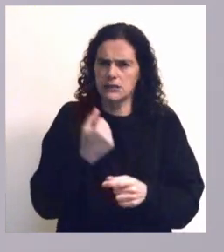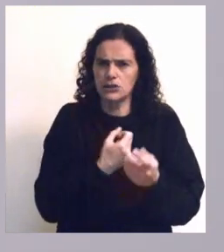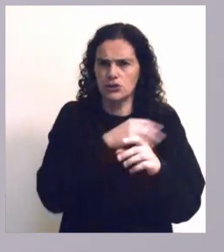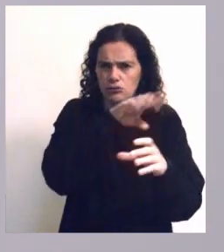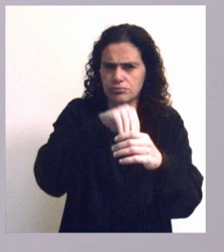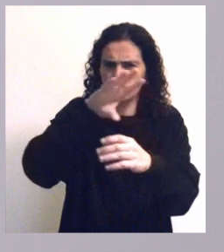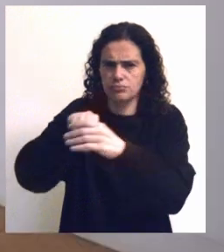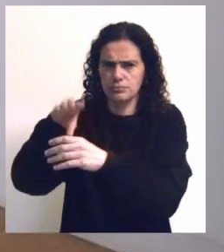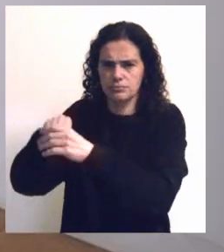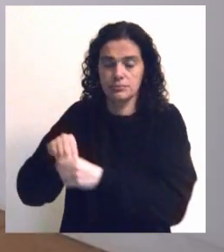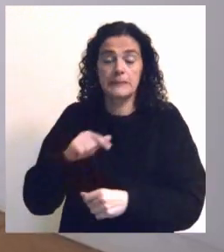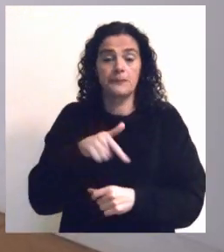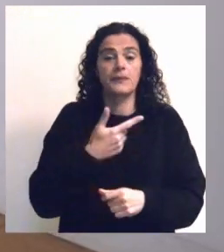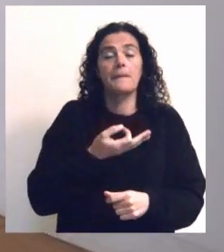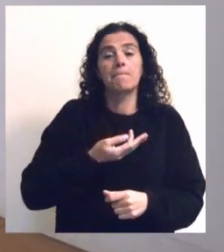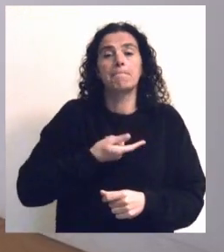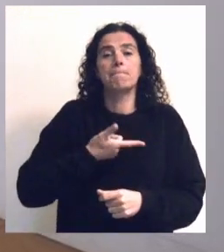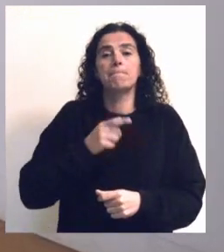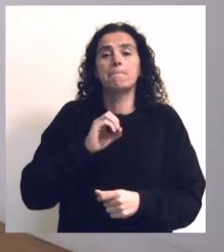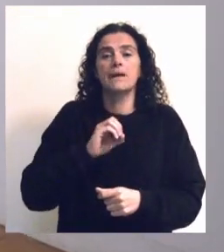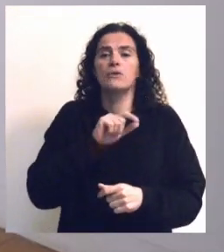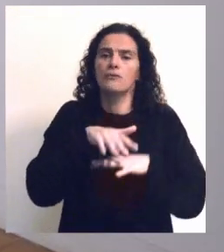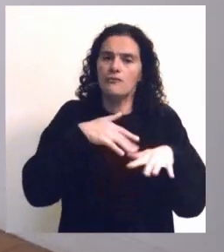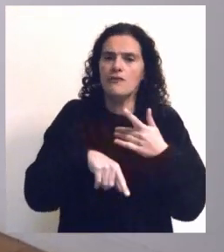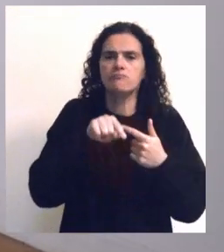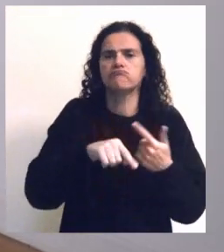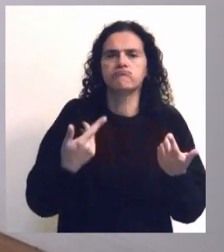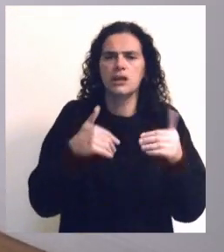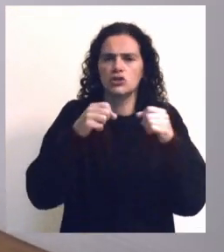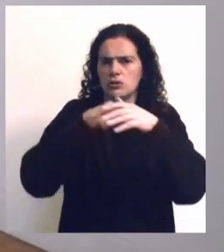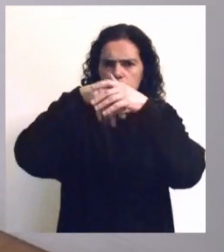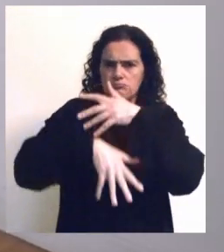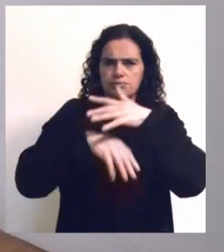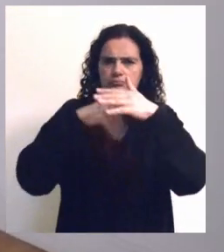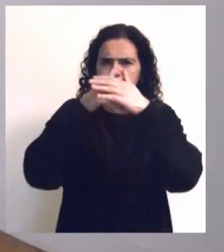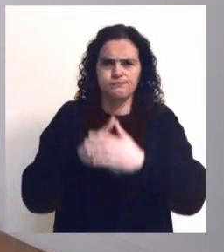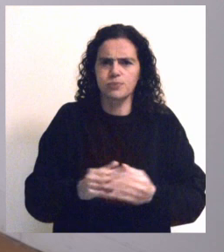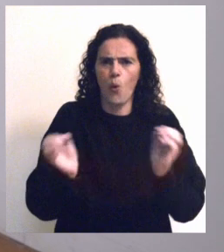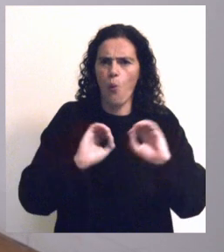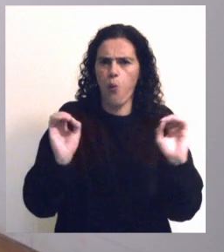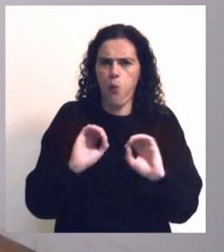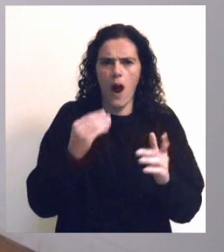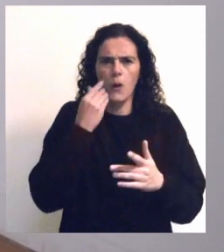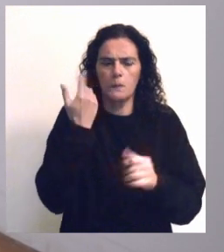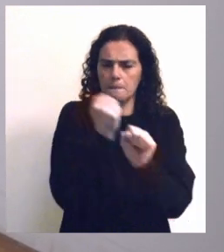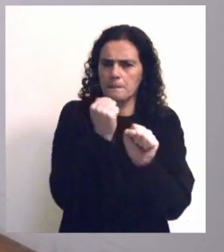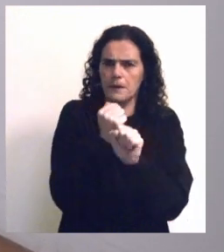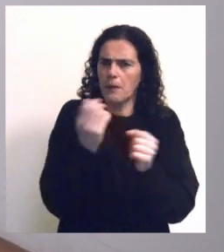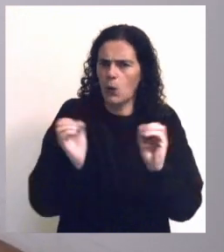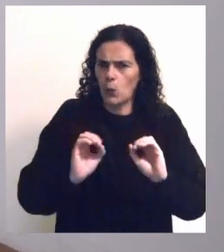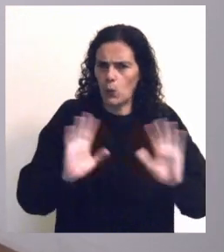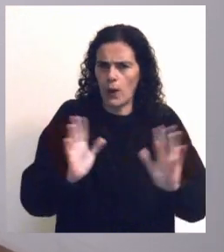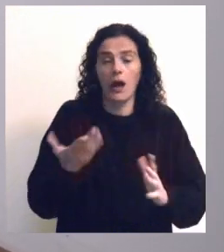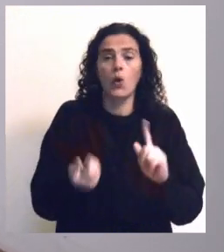disciplinas artísticas. E Pedro Tudela faz isso sem estabelecer qualquer hierarquia na constituição da